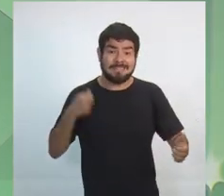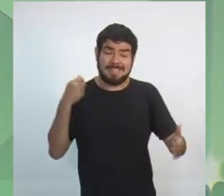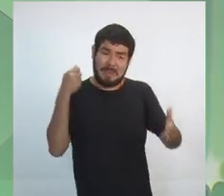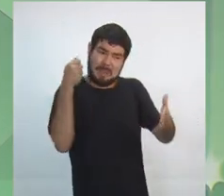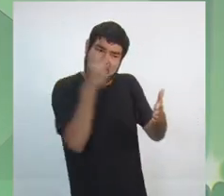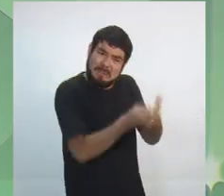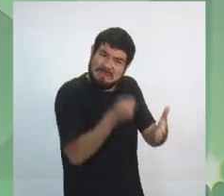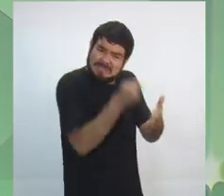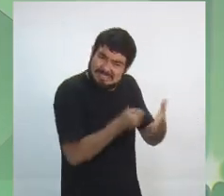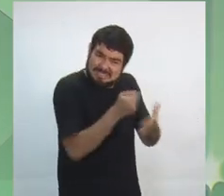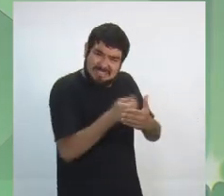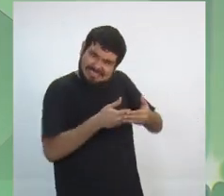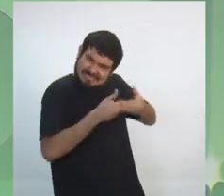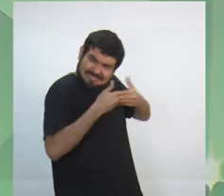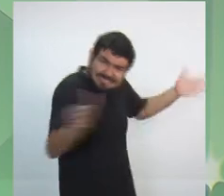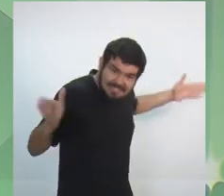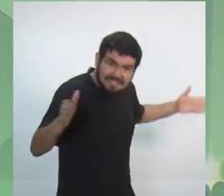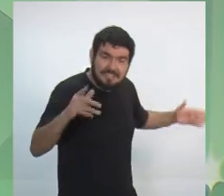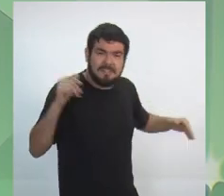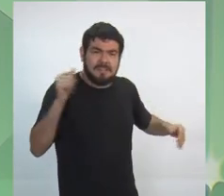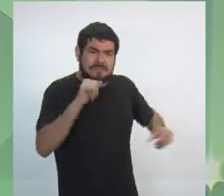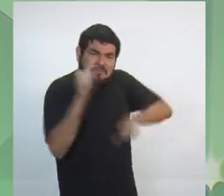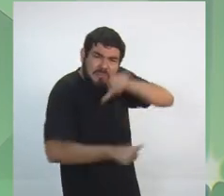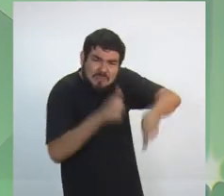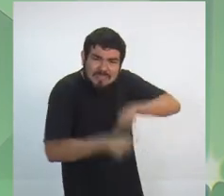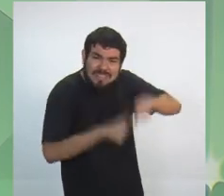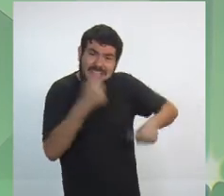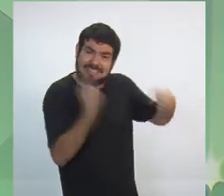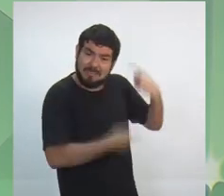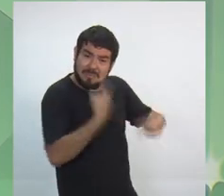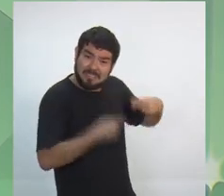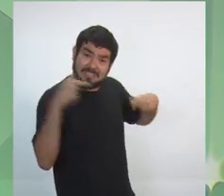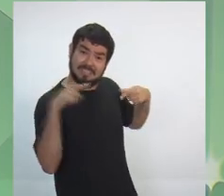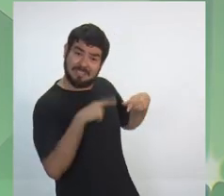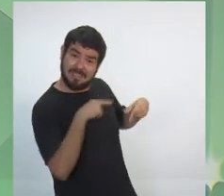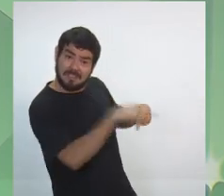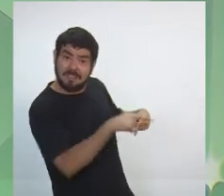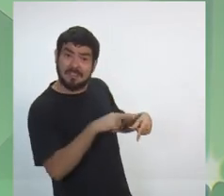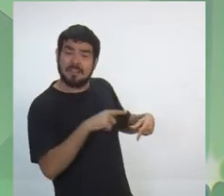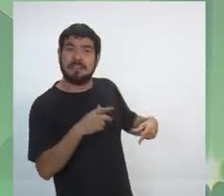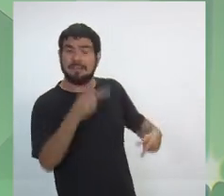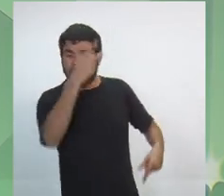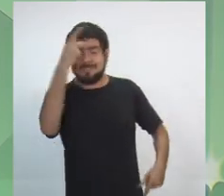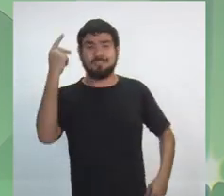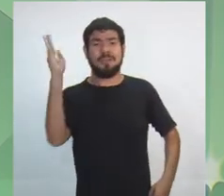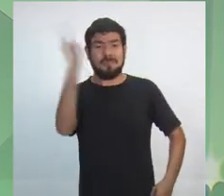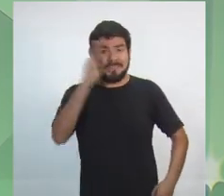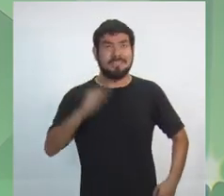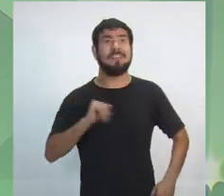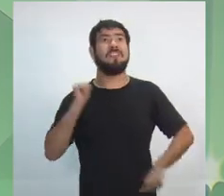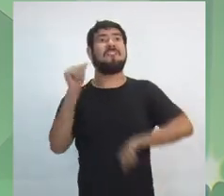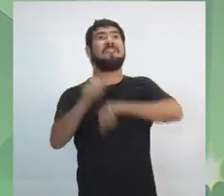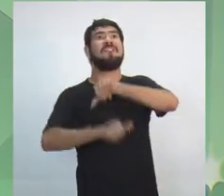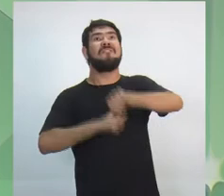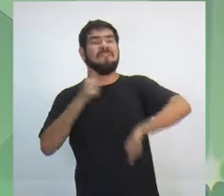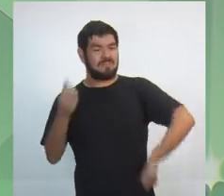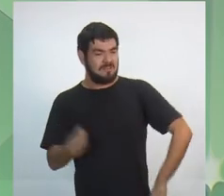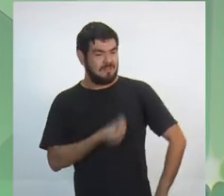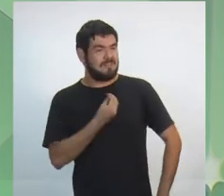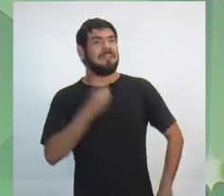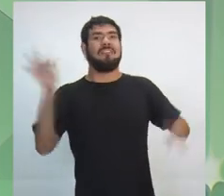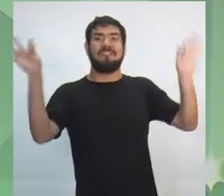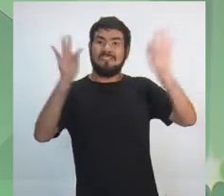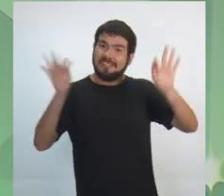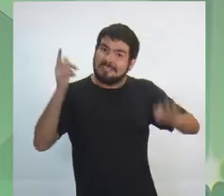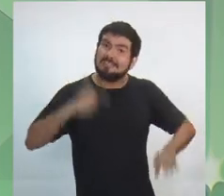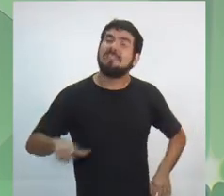essa política que está aí. É preciso fazer com que o povo brasileiro volte a ser feliz de novo. Né? É isso que nós queremos. E é por isso que nós